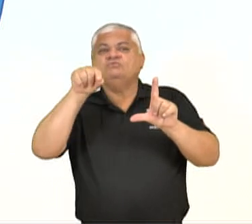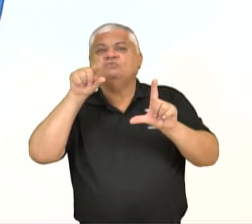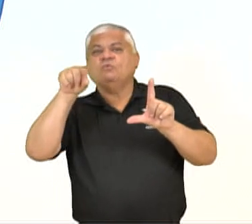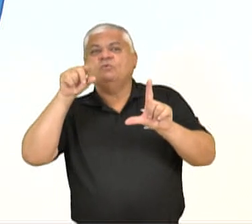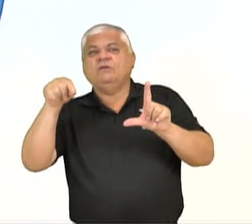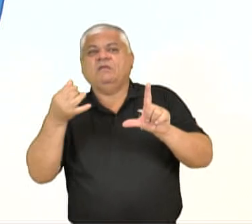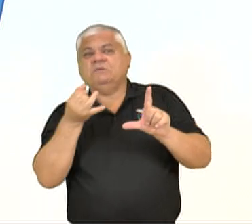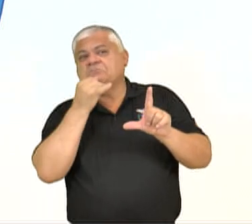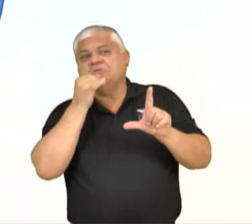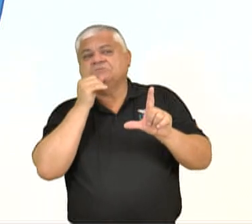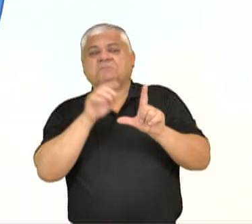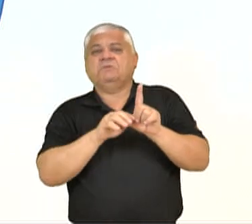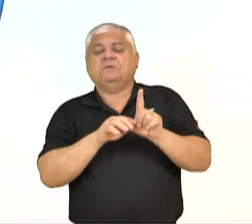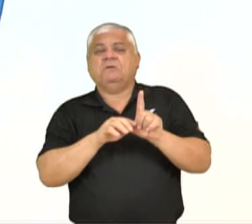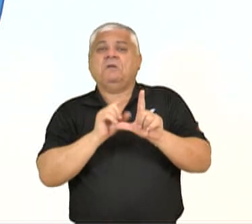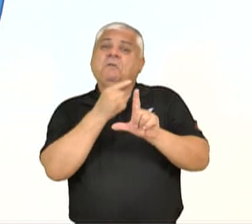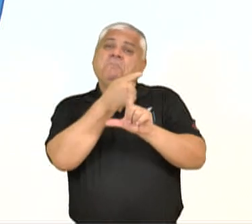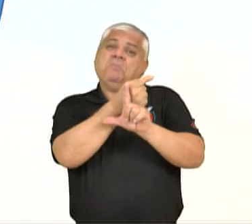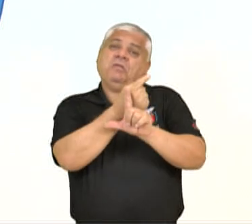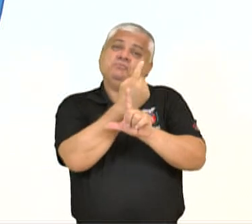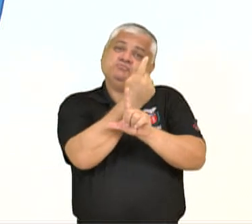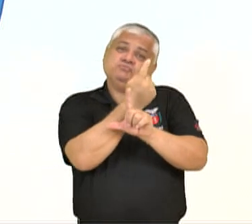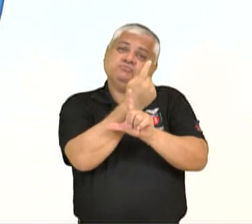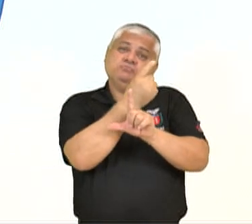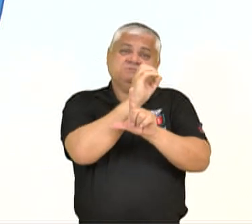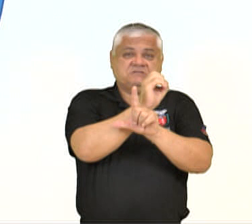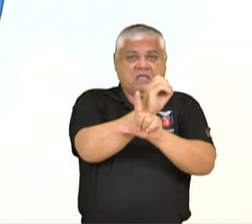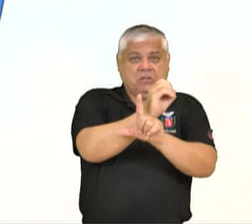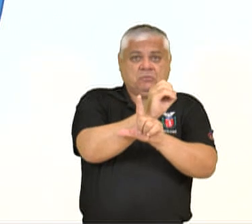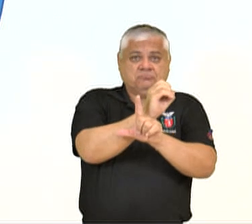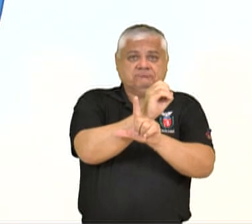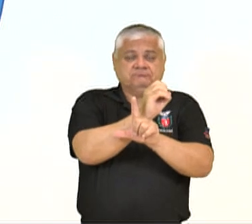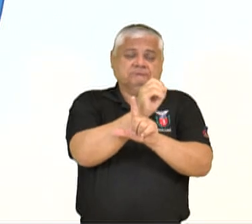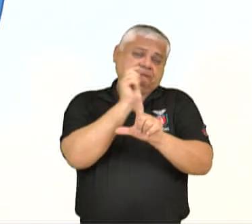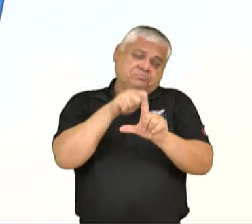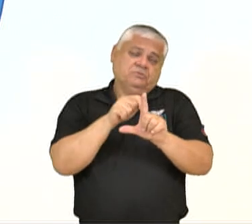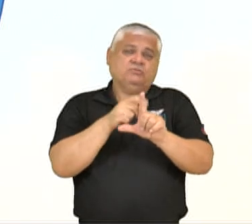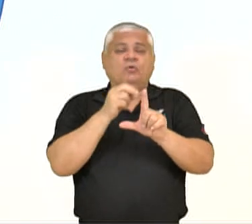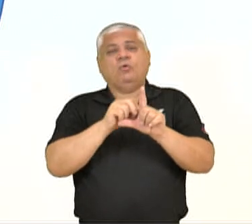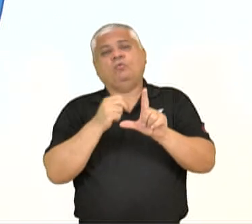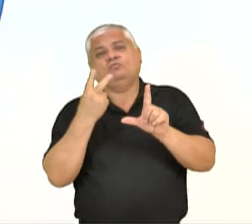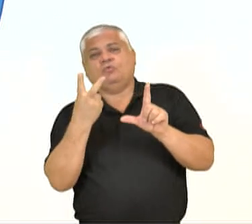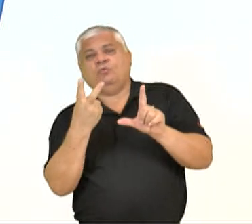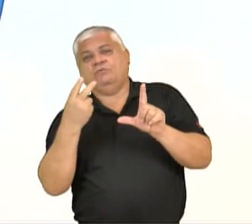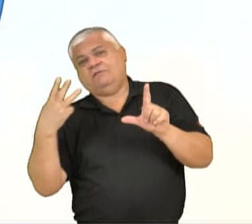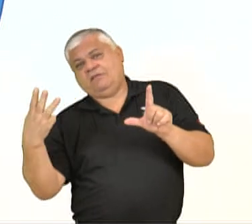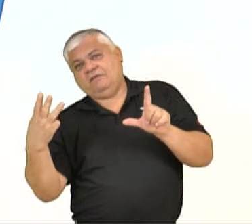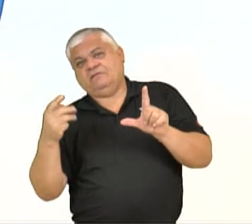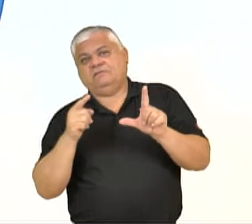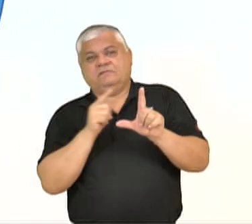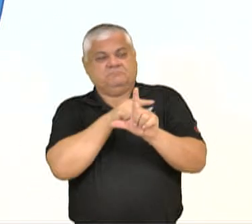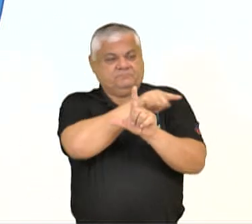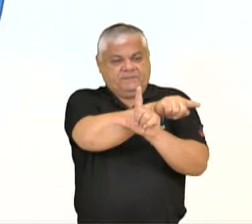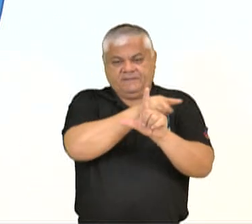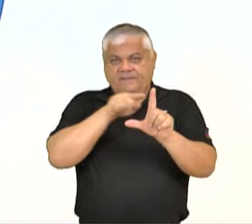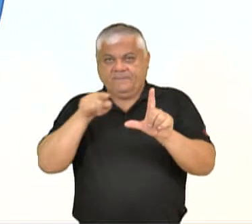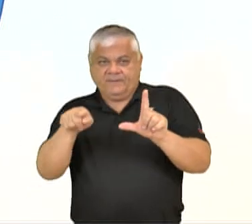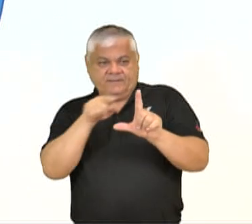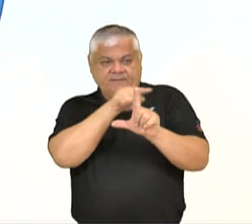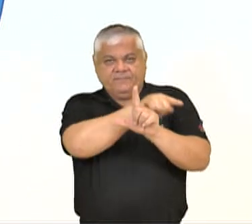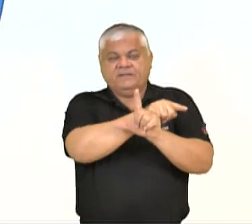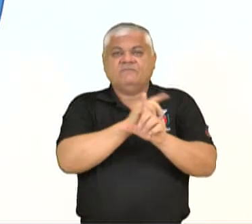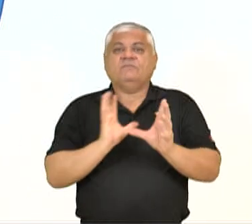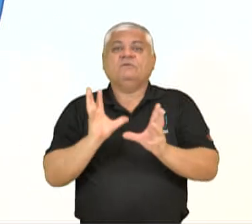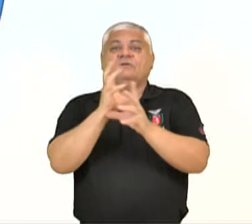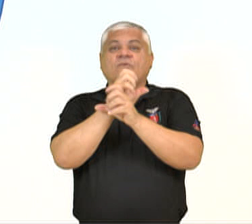aqui o menos 1 e o 0, né, como valores menores, e valores maiores o 2 e o 3. Vamos fazer o cálculo para cada um,